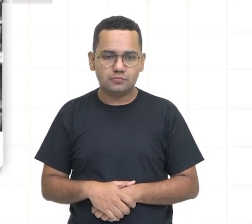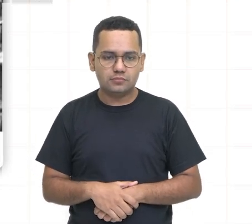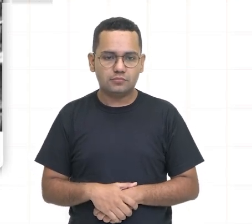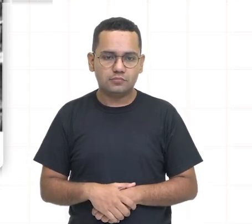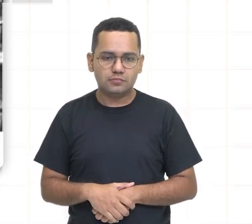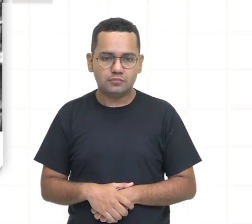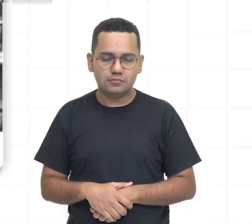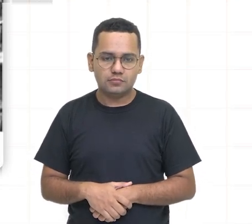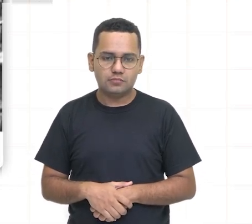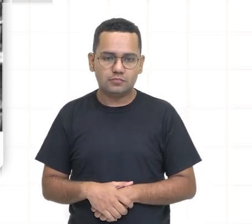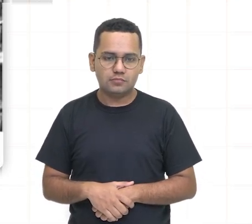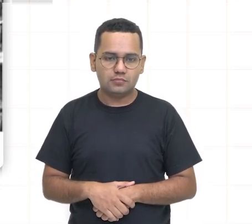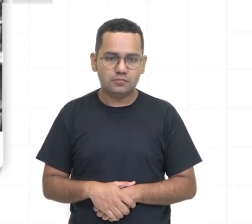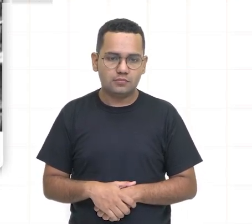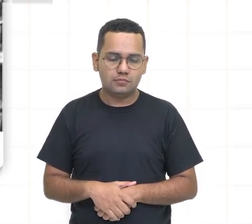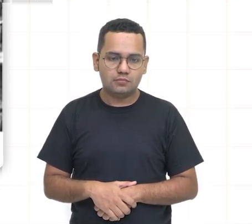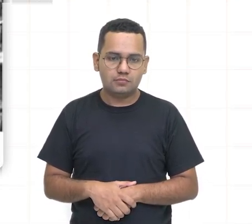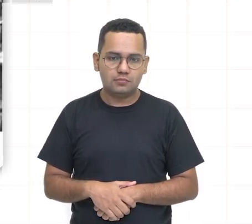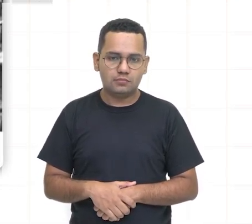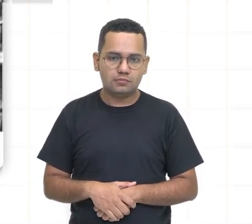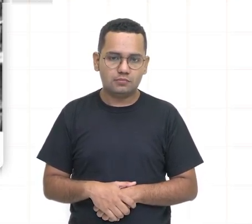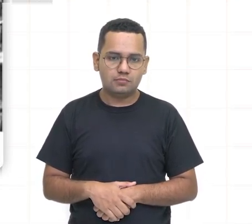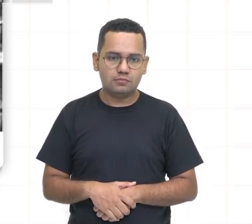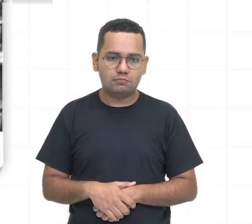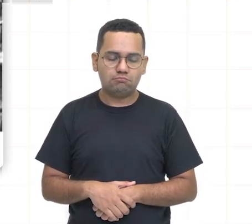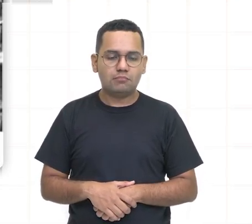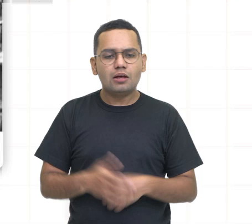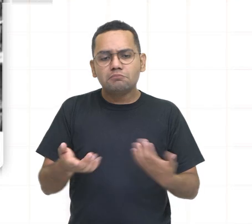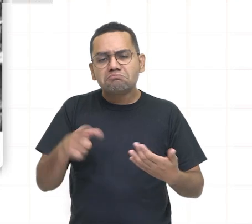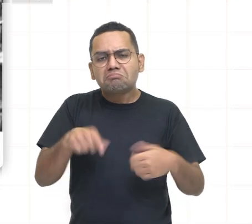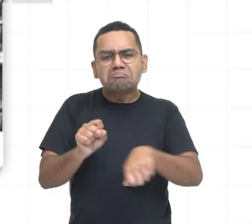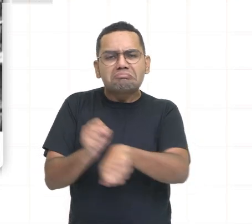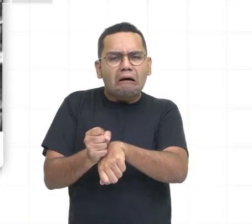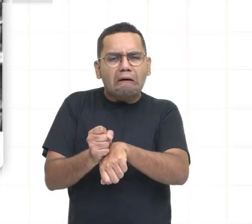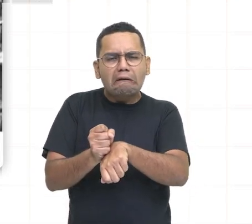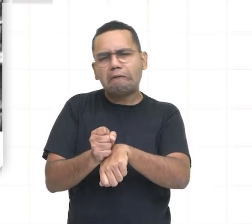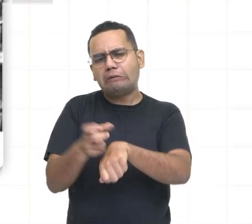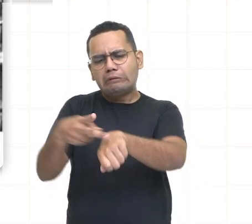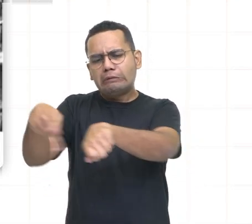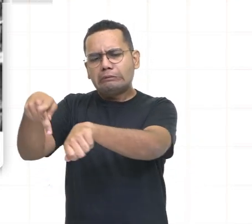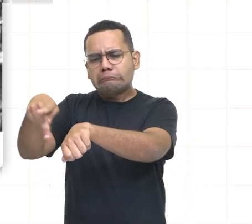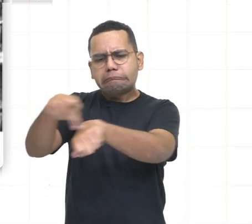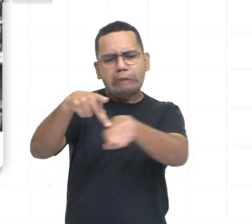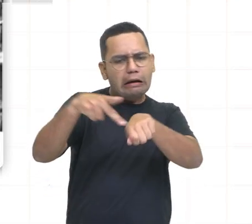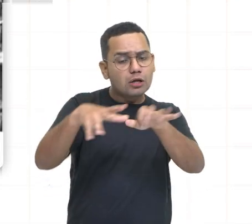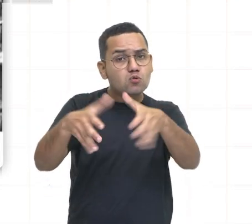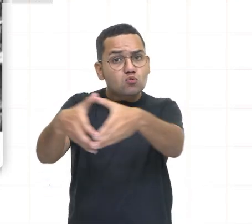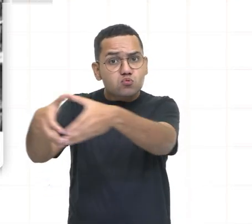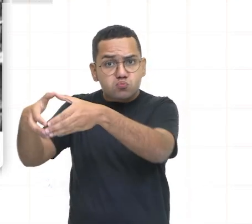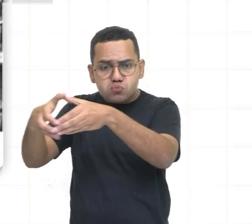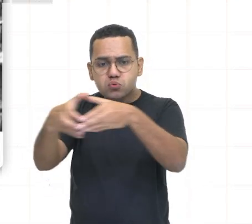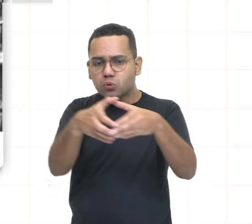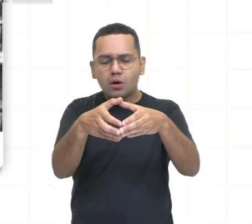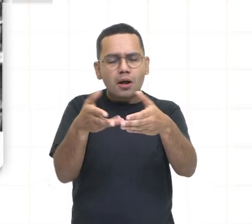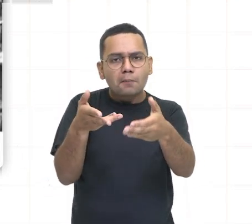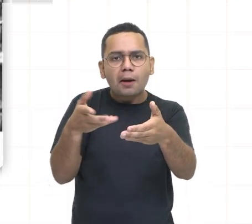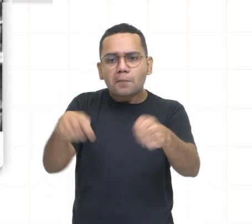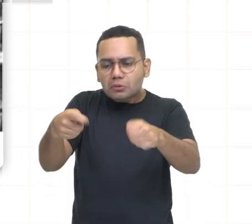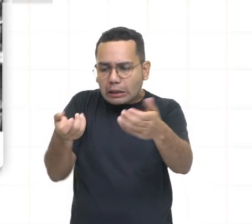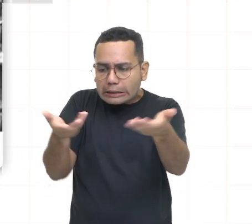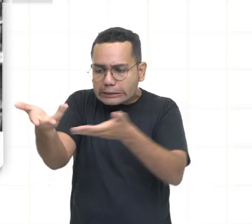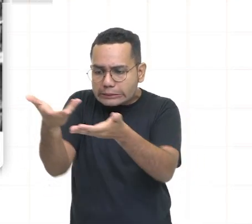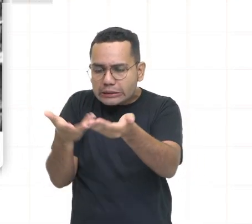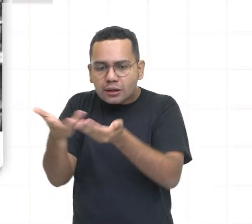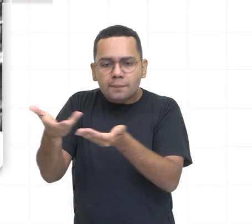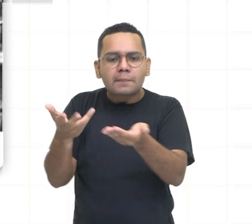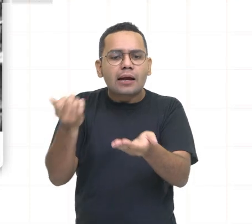Nações em mediar os conflitos. Gente, a Liga das Nações foi uma liga criada após a